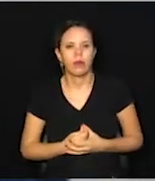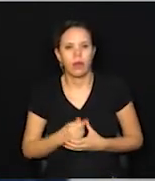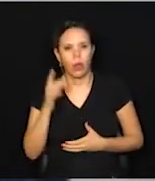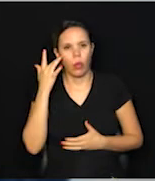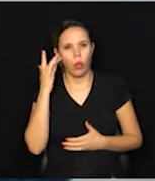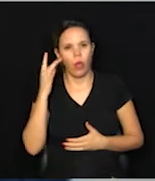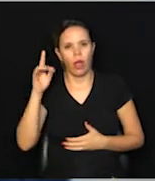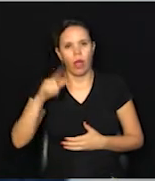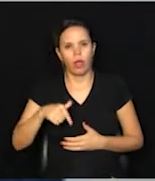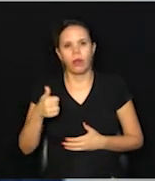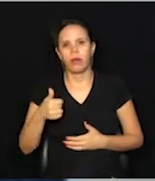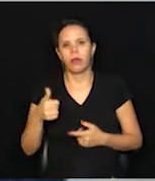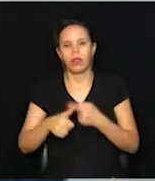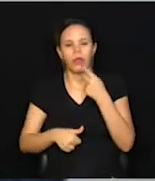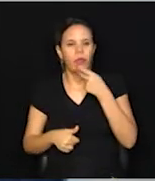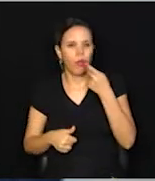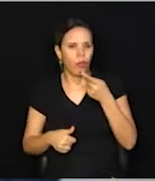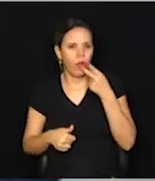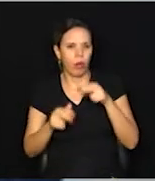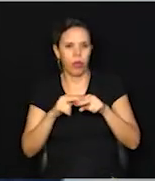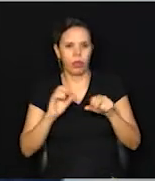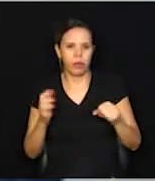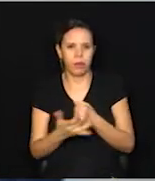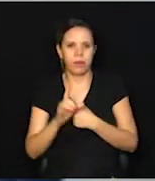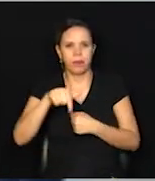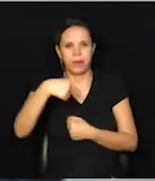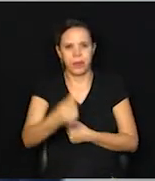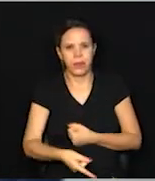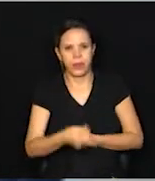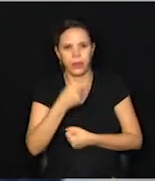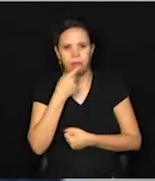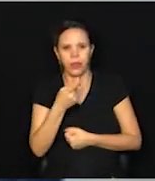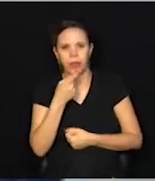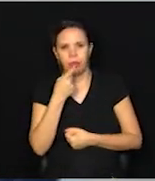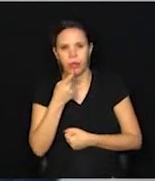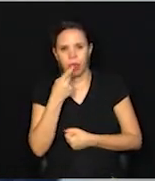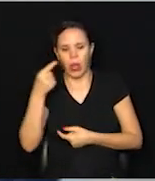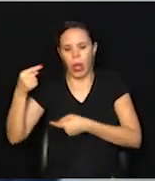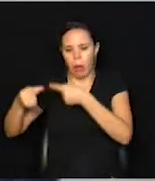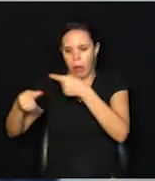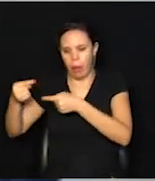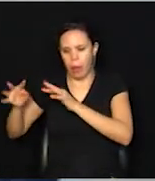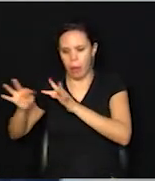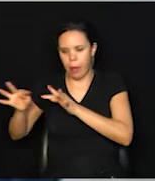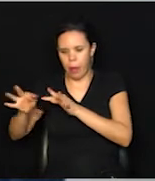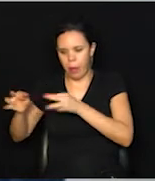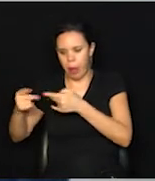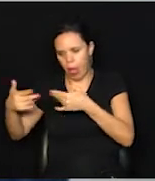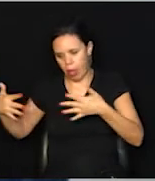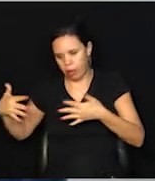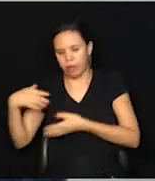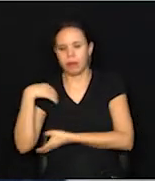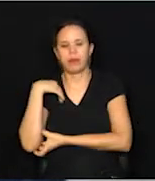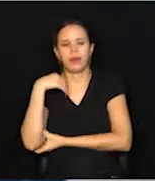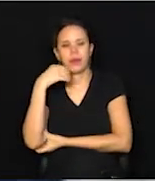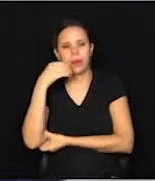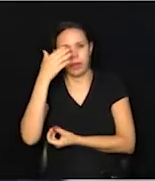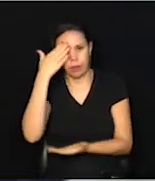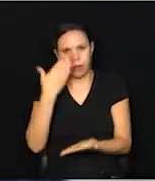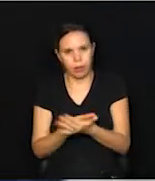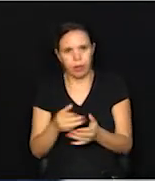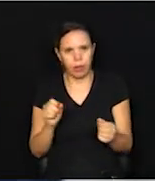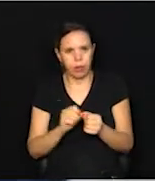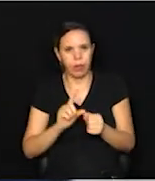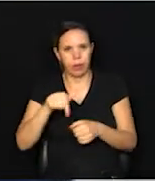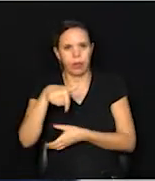parte, eu vou falar primeiro da pandemia, depois a parte de discussão sobre tratamentos, essas coisas, acredito que a gente faça a seguir,